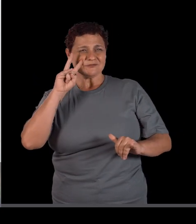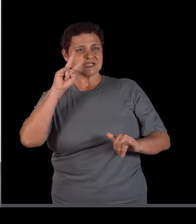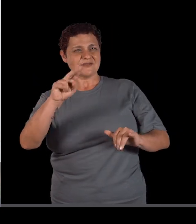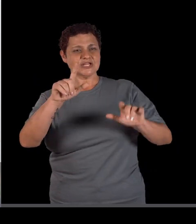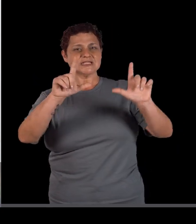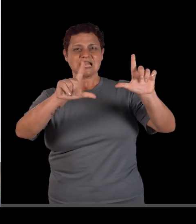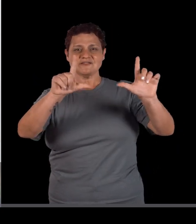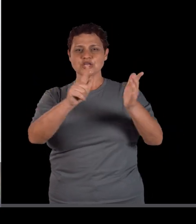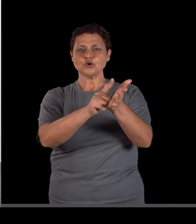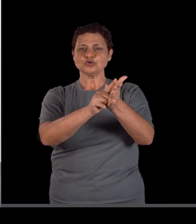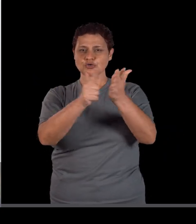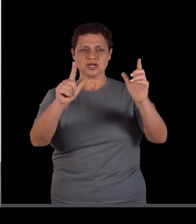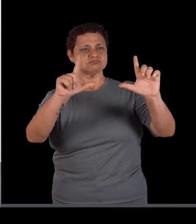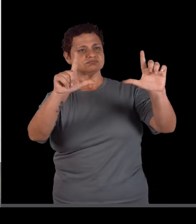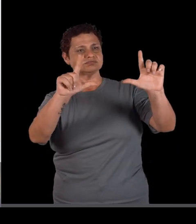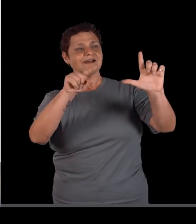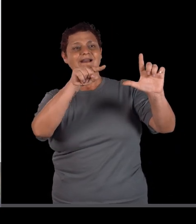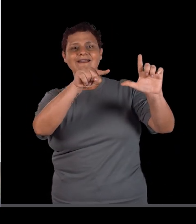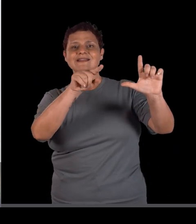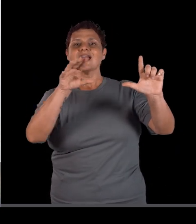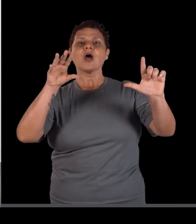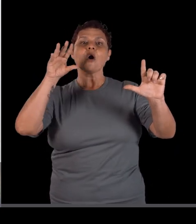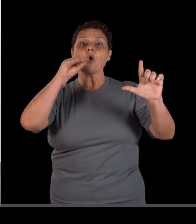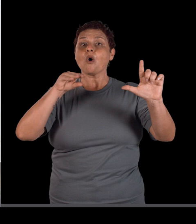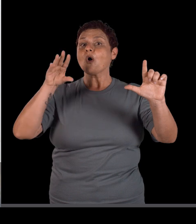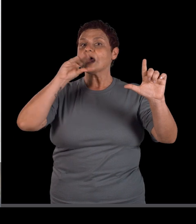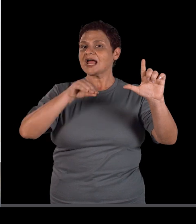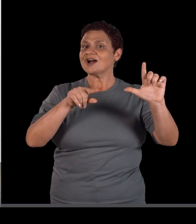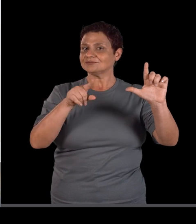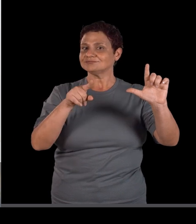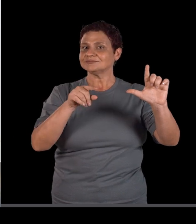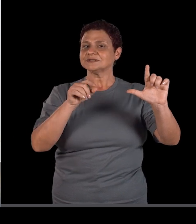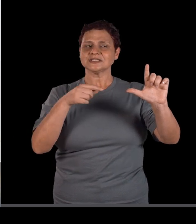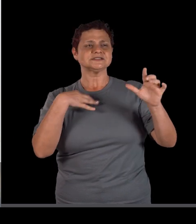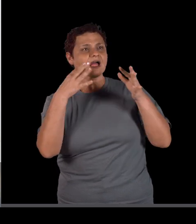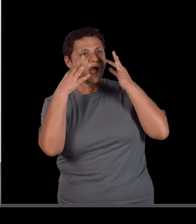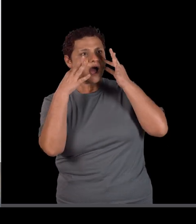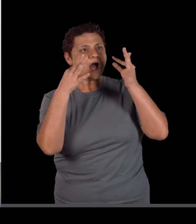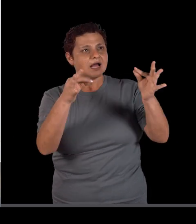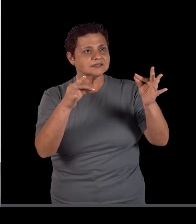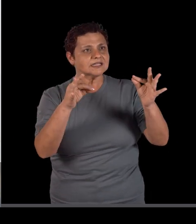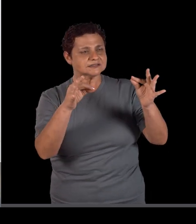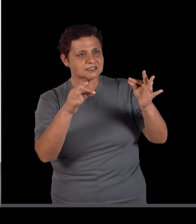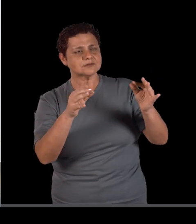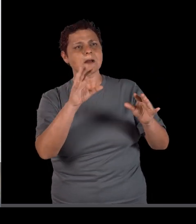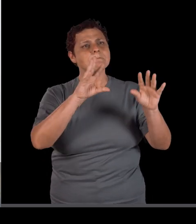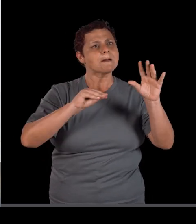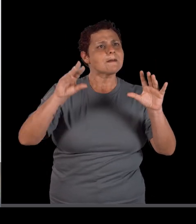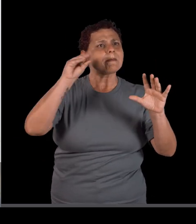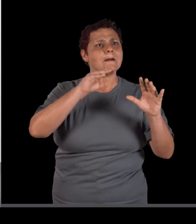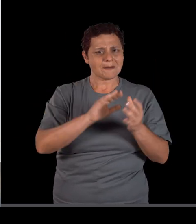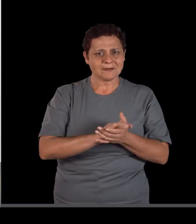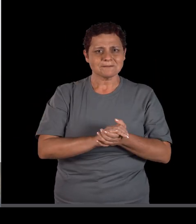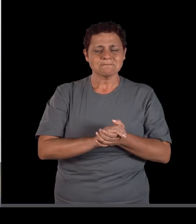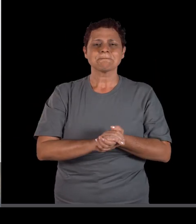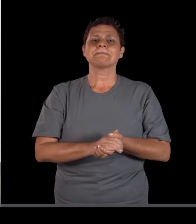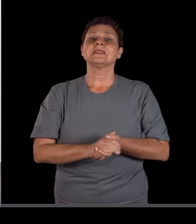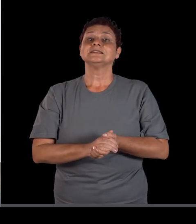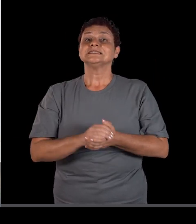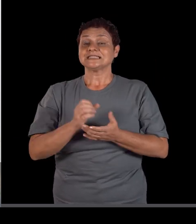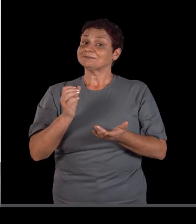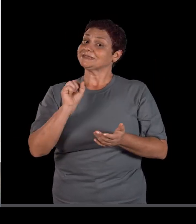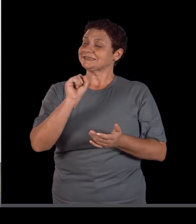a um jornal, essa notícia é um gênero oral, você está escutando a notícia, o jornalista está falando ela para